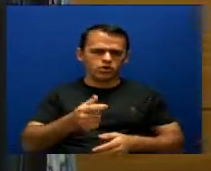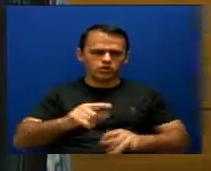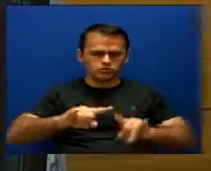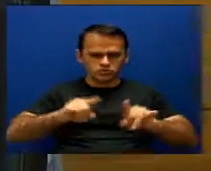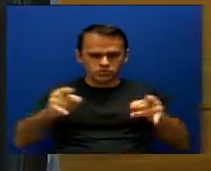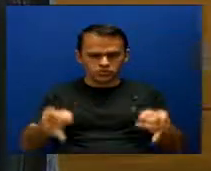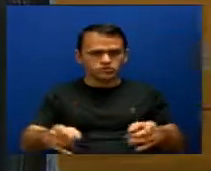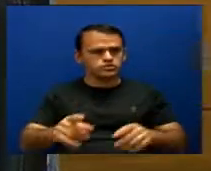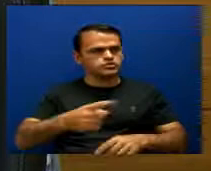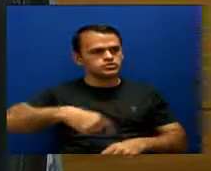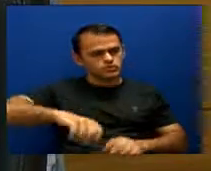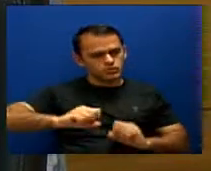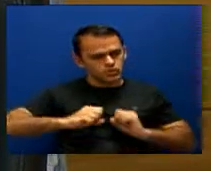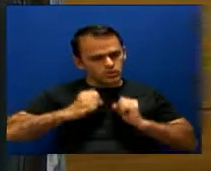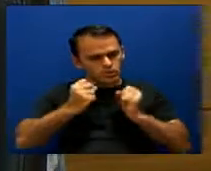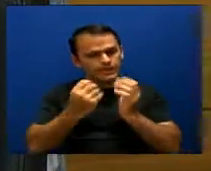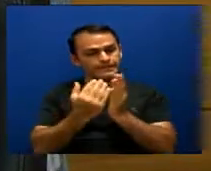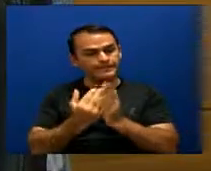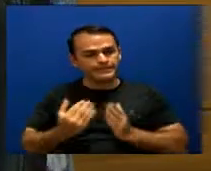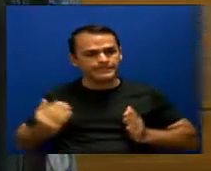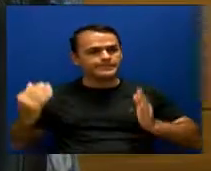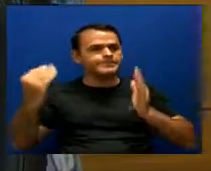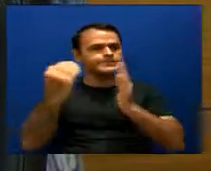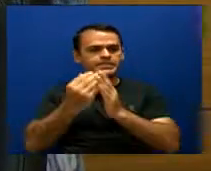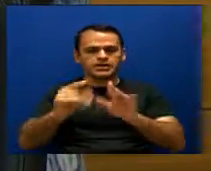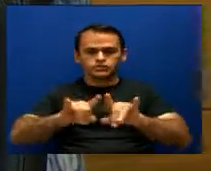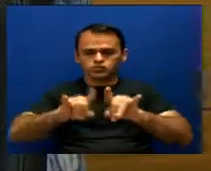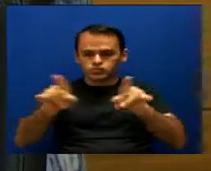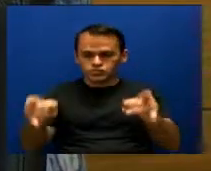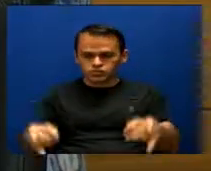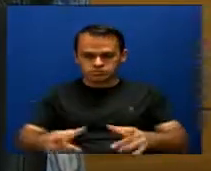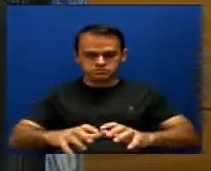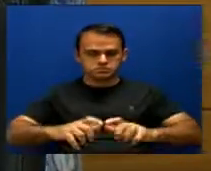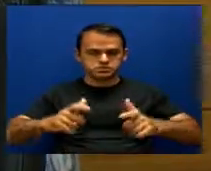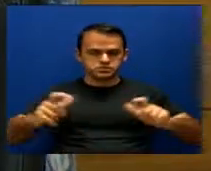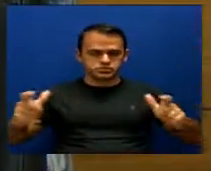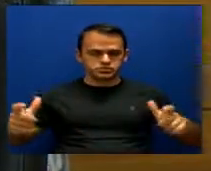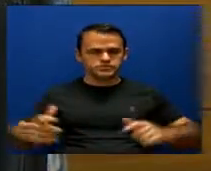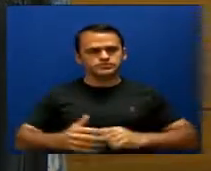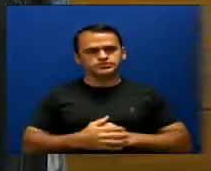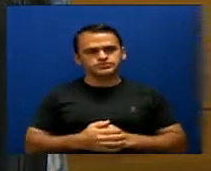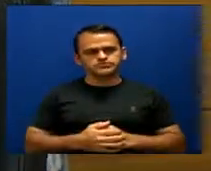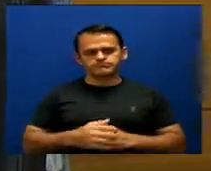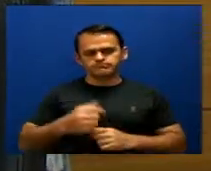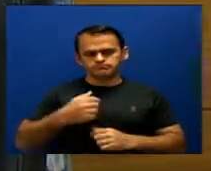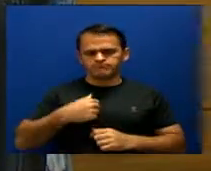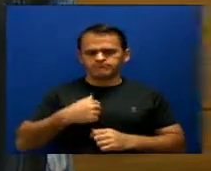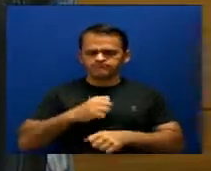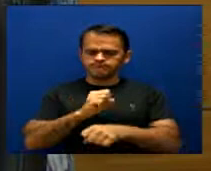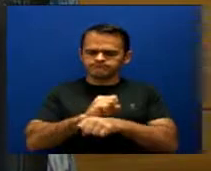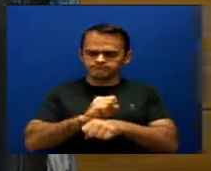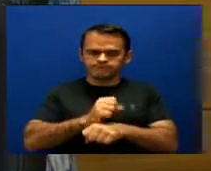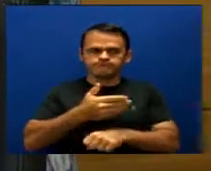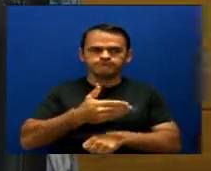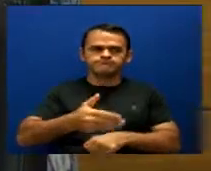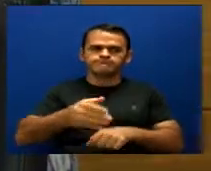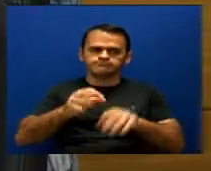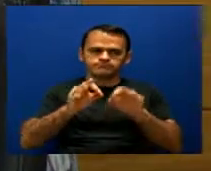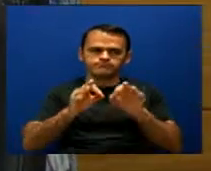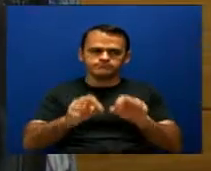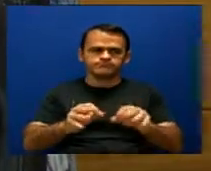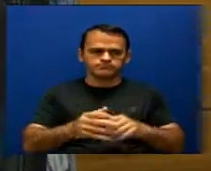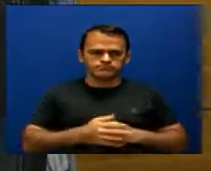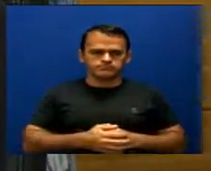junto com o senhor para mudar essa realidade dentro da Santa Casa de Sorocaba. Legal. Eu tenho certeza, padre, que tem pessoas que são predestinadas a